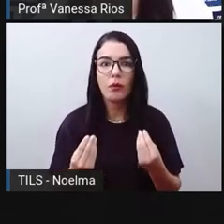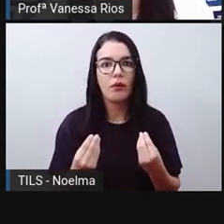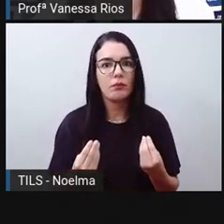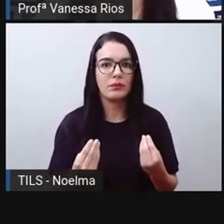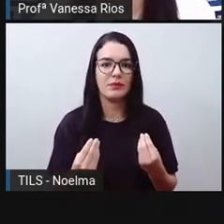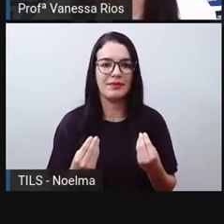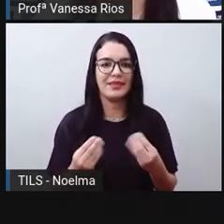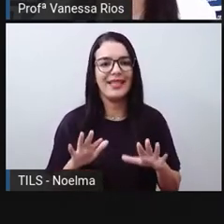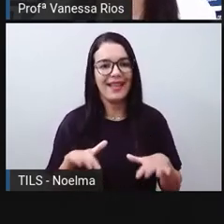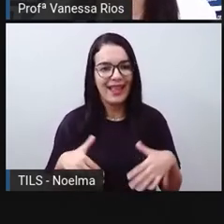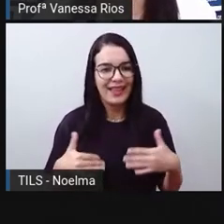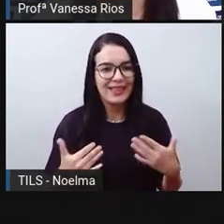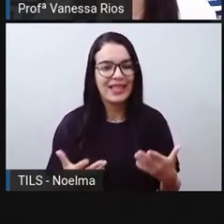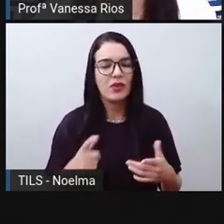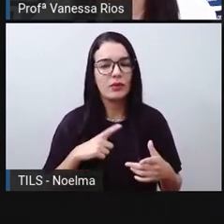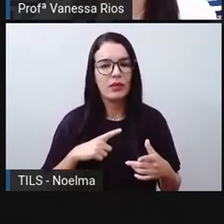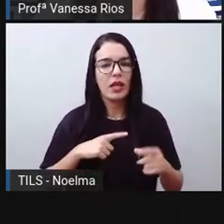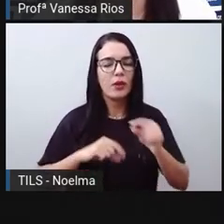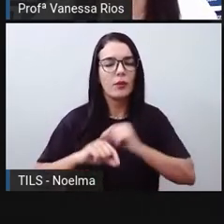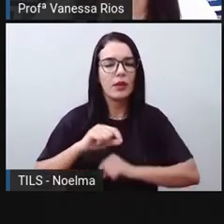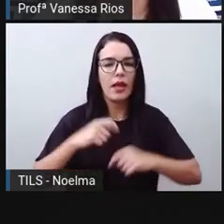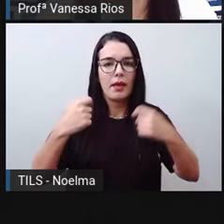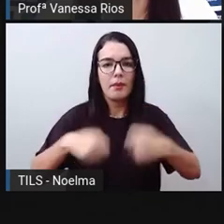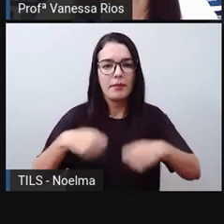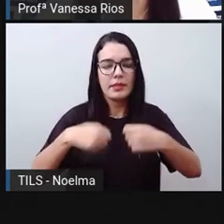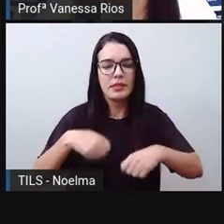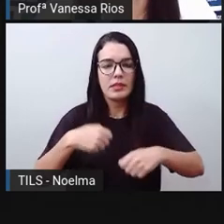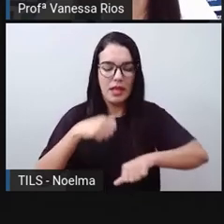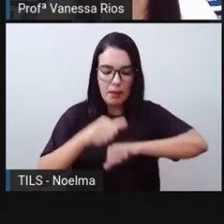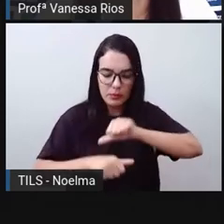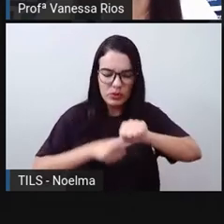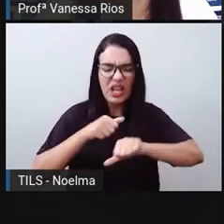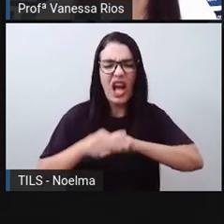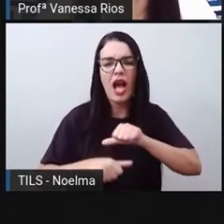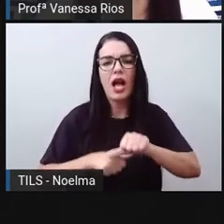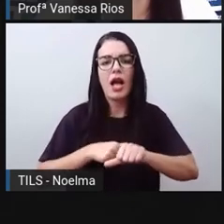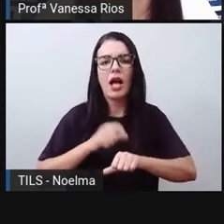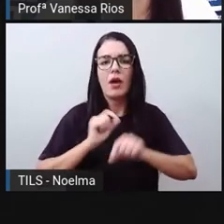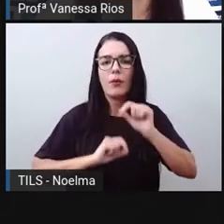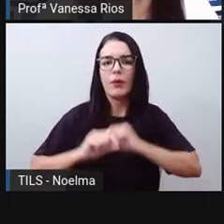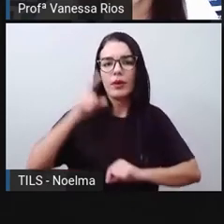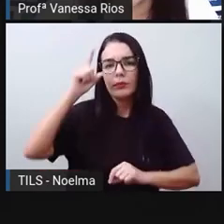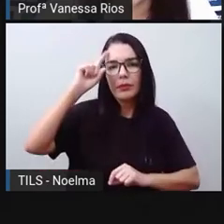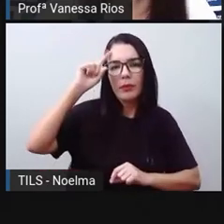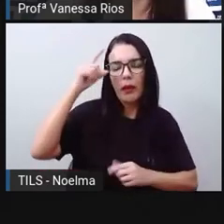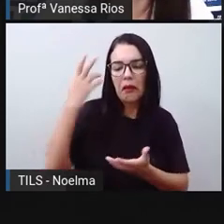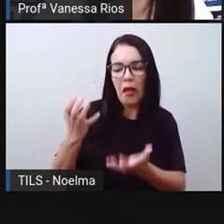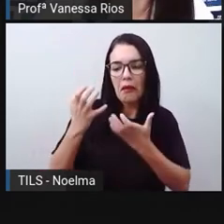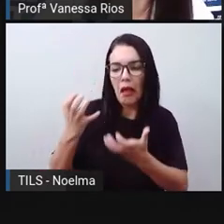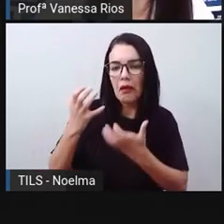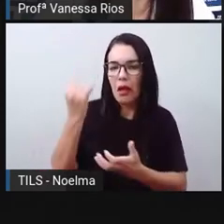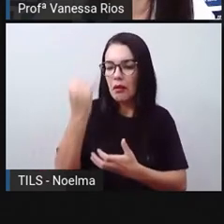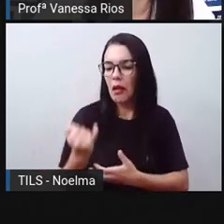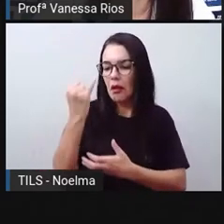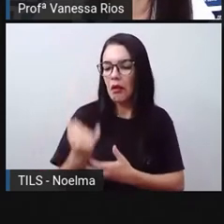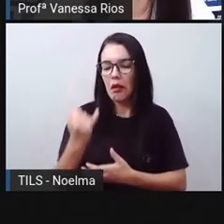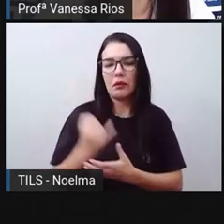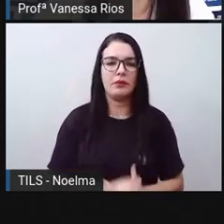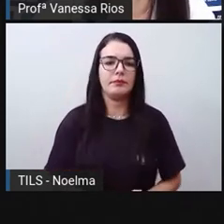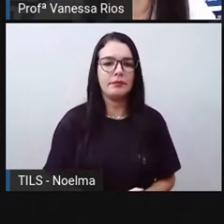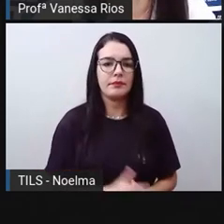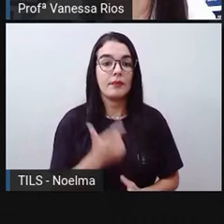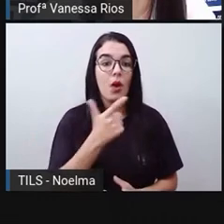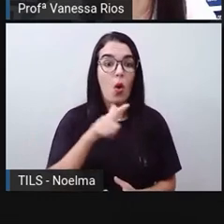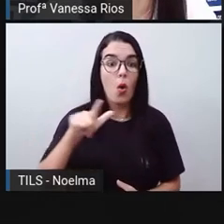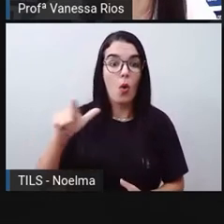assim. Então, vai moldando os seus hábitos em função de emagrecer cada vez mais. Outro